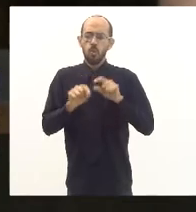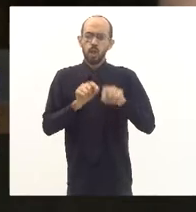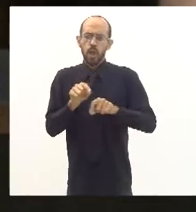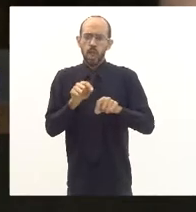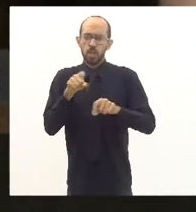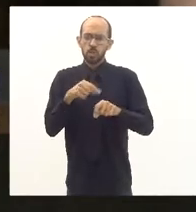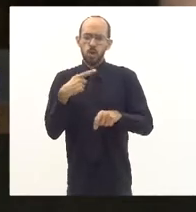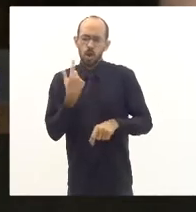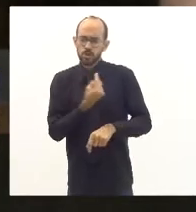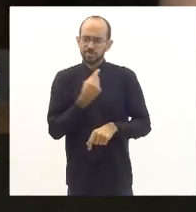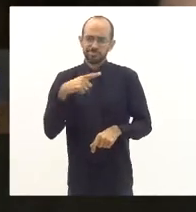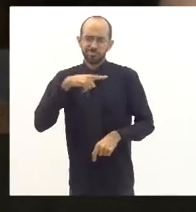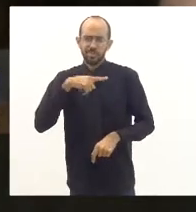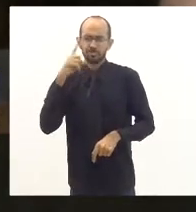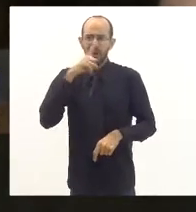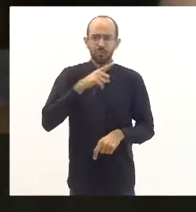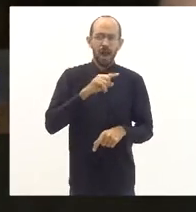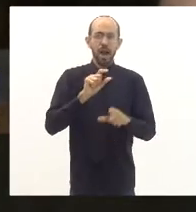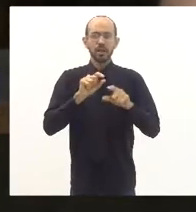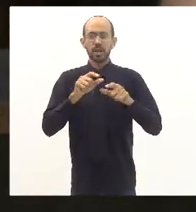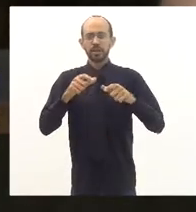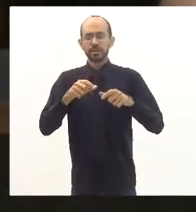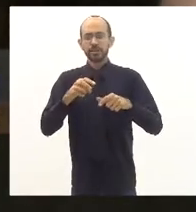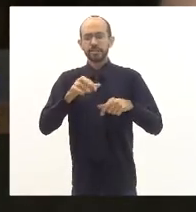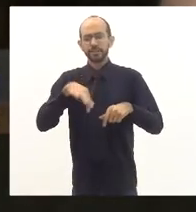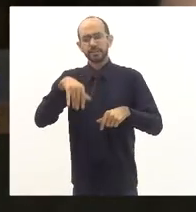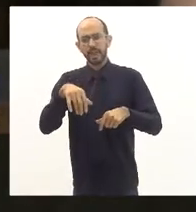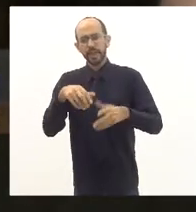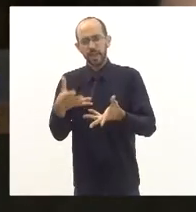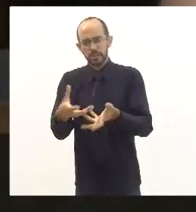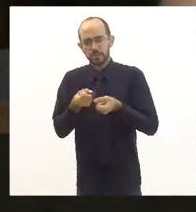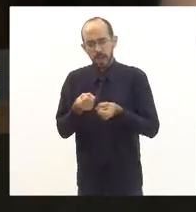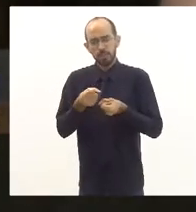uma lacuna em quem recebe e que quer